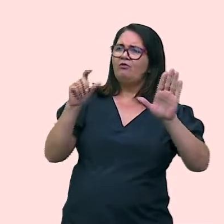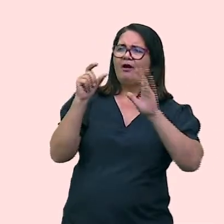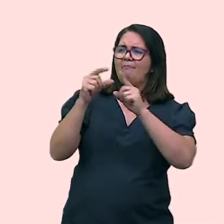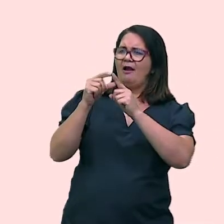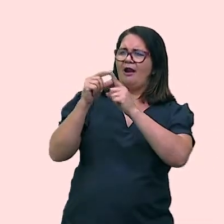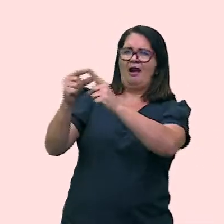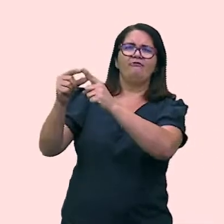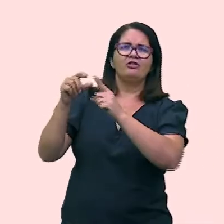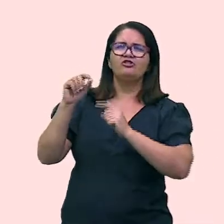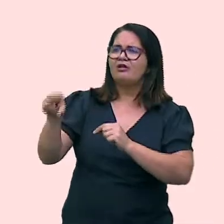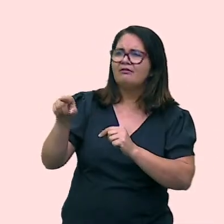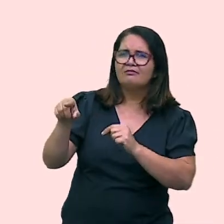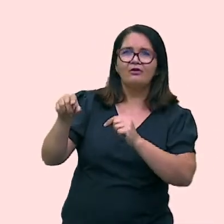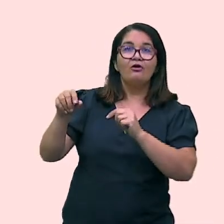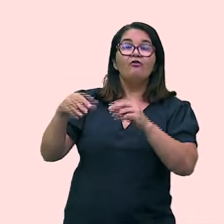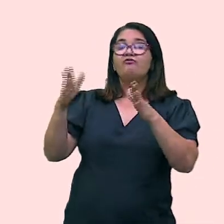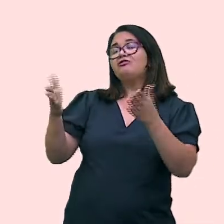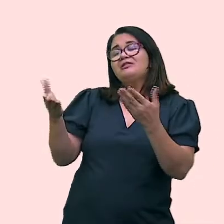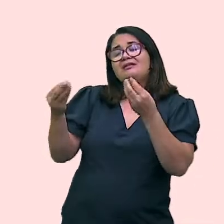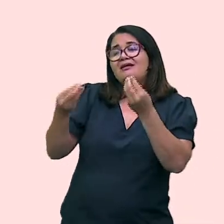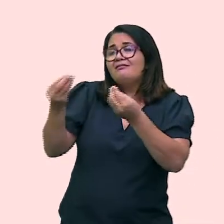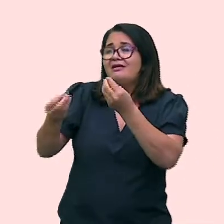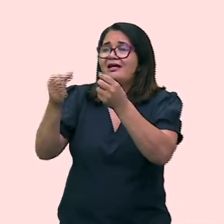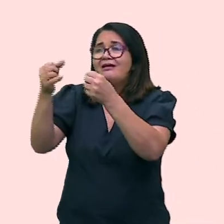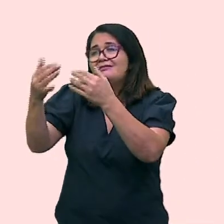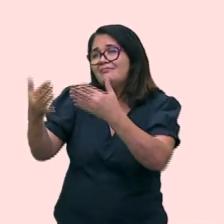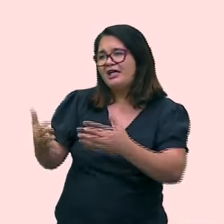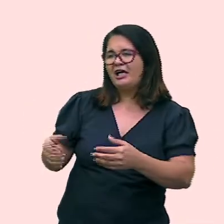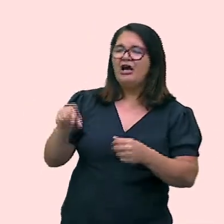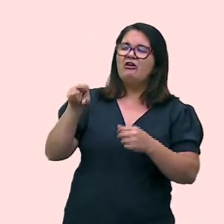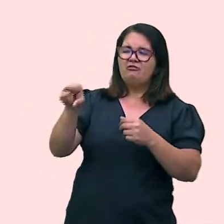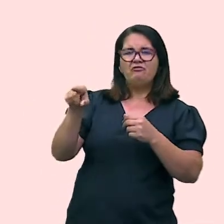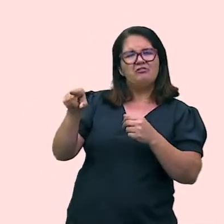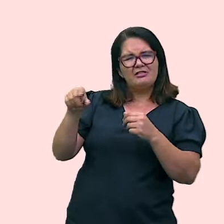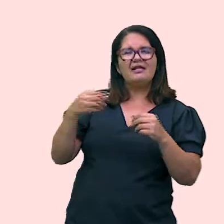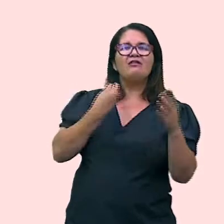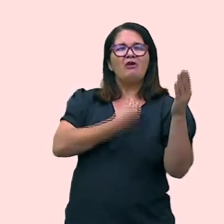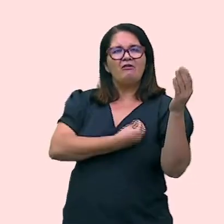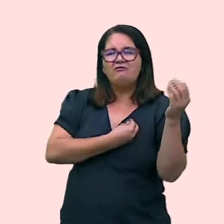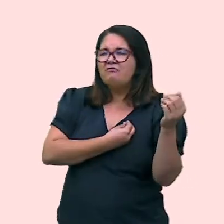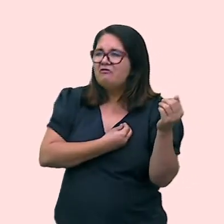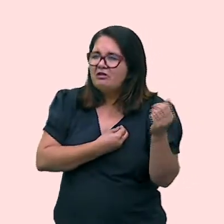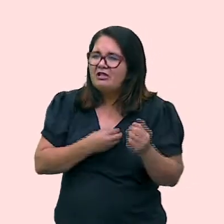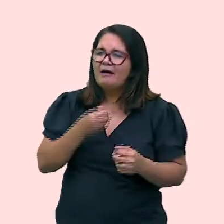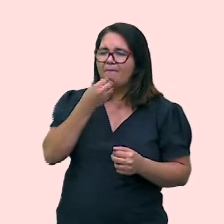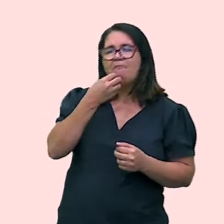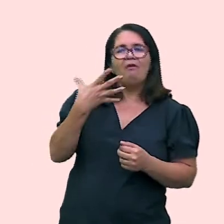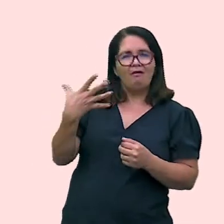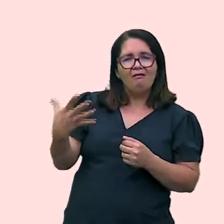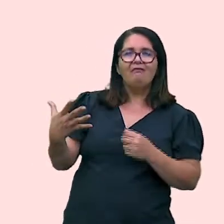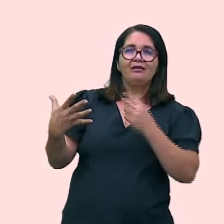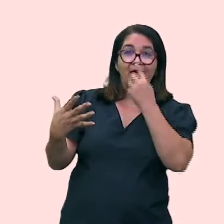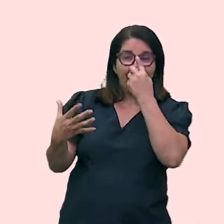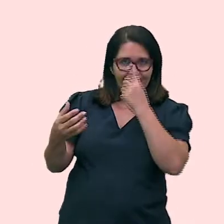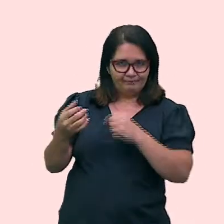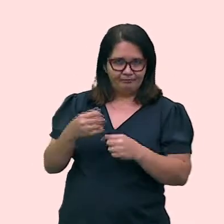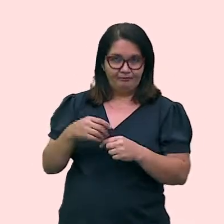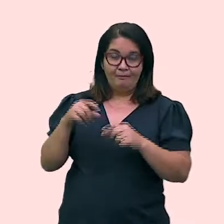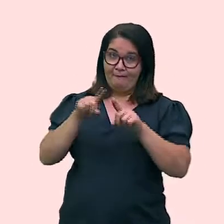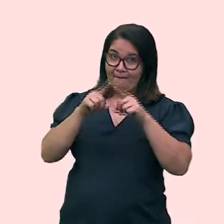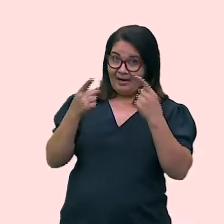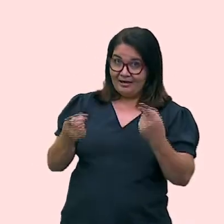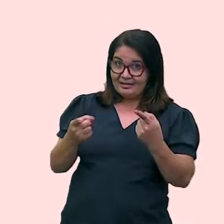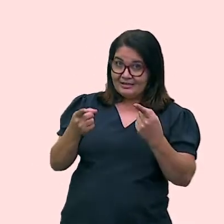melhor, para dizer que a pessoa faleceu. Acho que você faltou com a verdade, para dizer que a pessoa